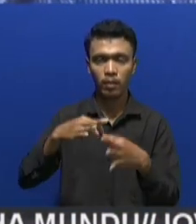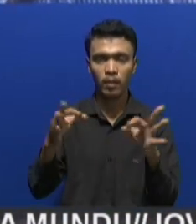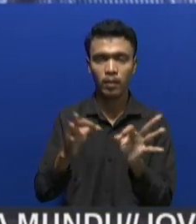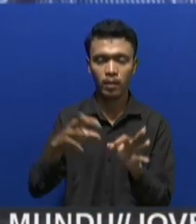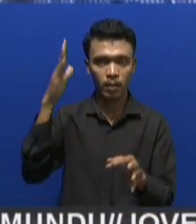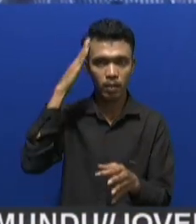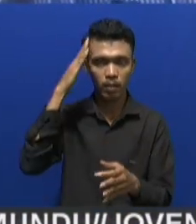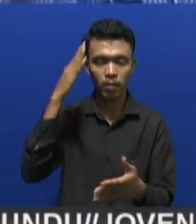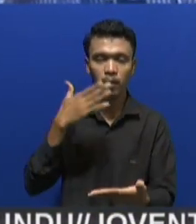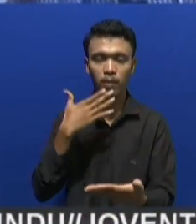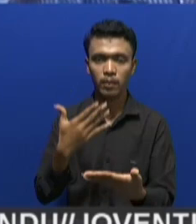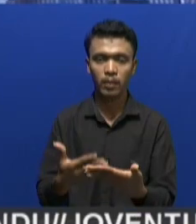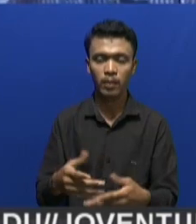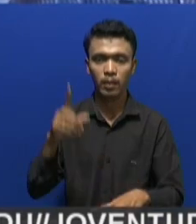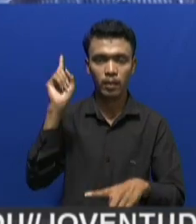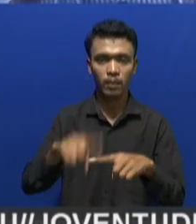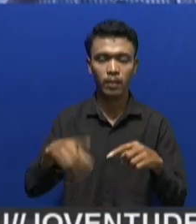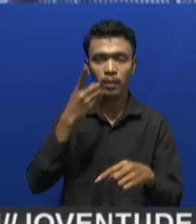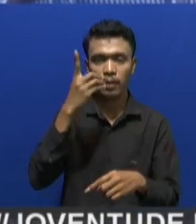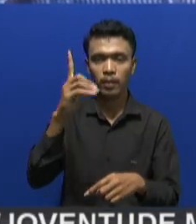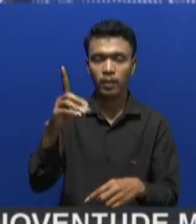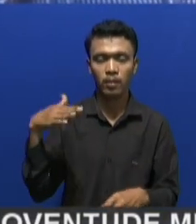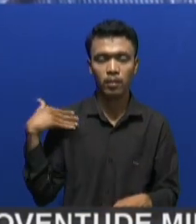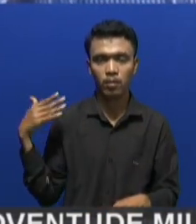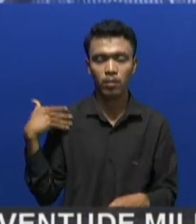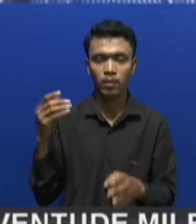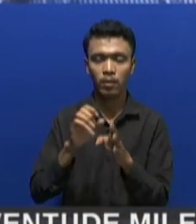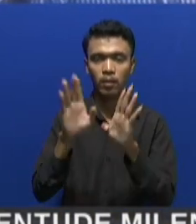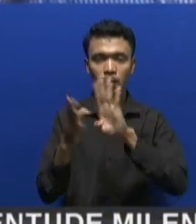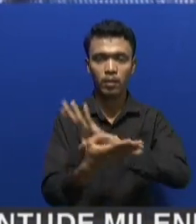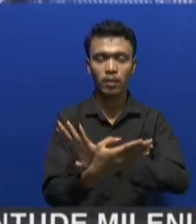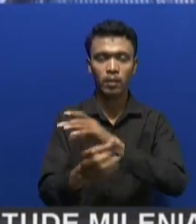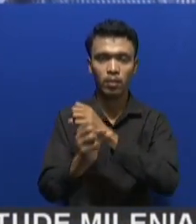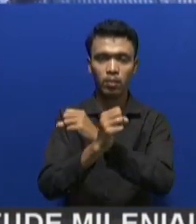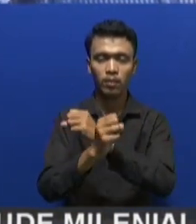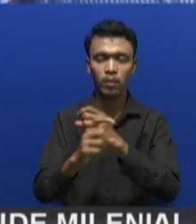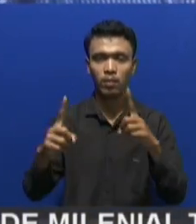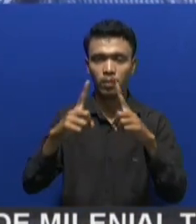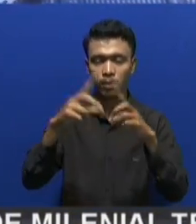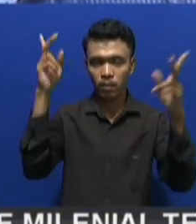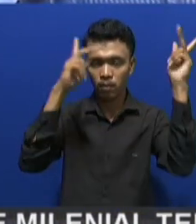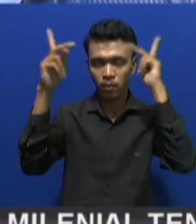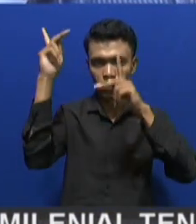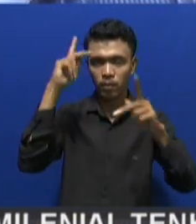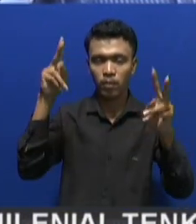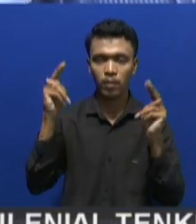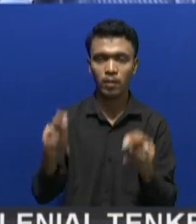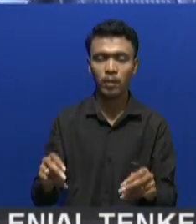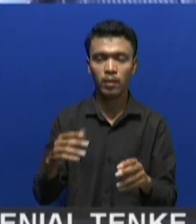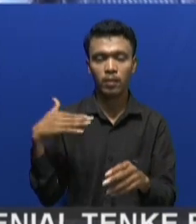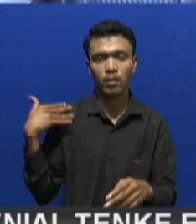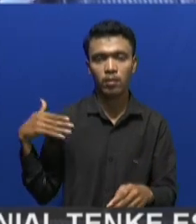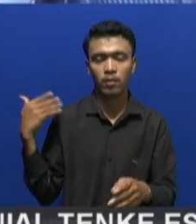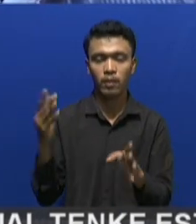clabele é uma prega bebê que vai ita de jovem né, sai autor para conflito. Mas tem que jovem sai, tem que